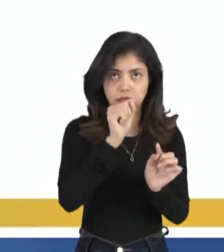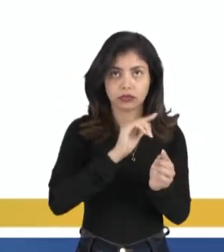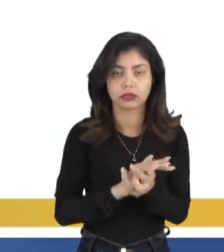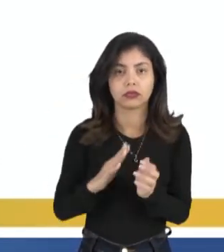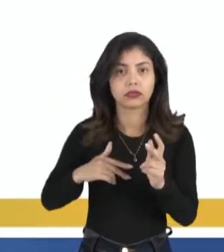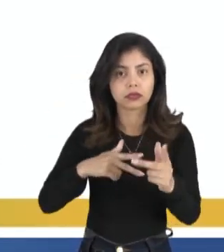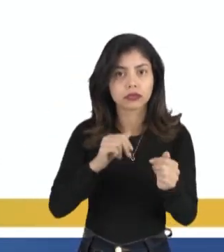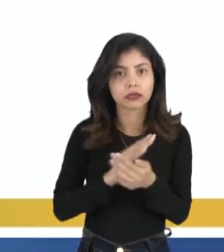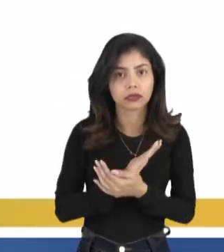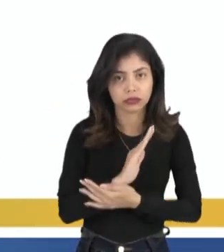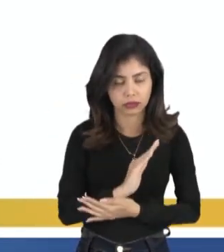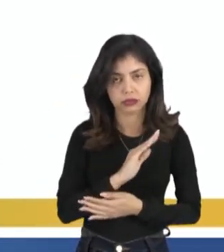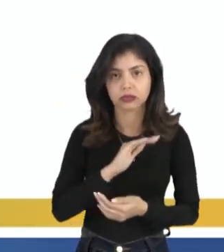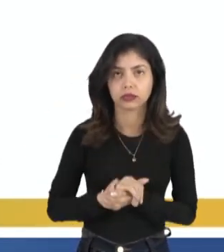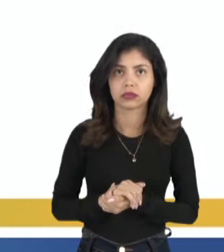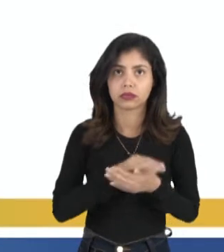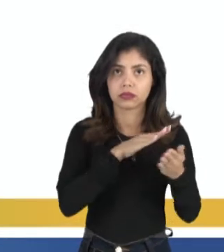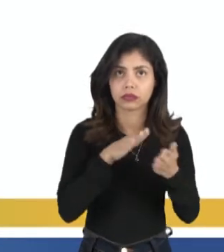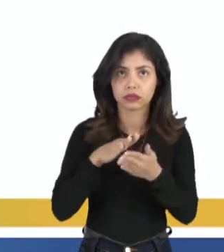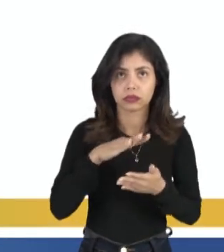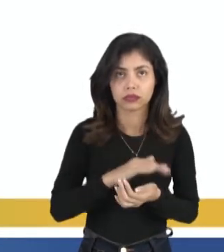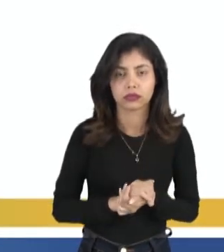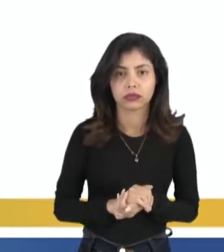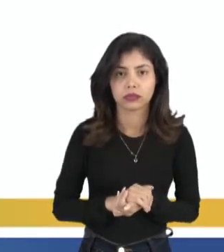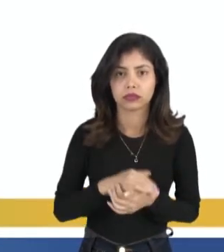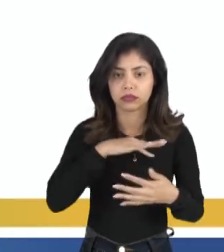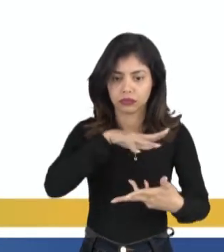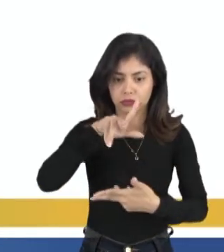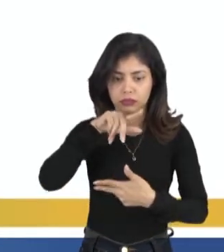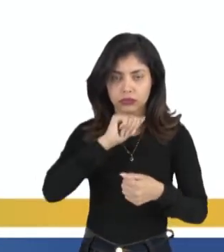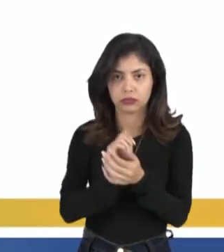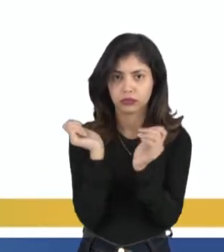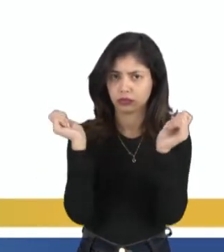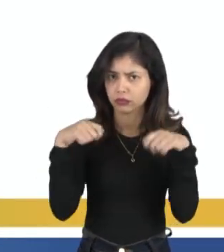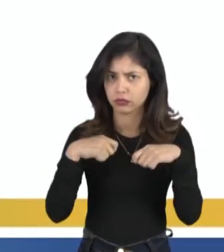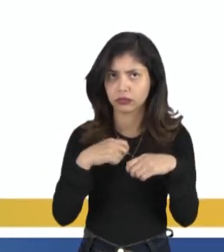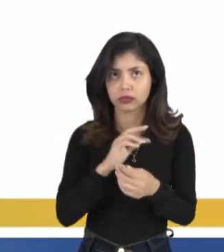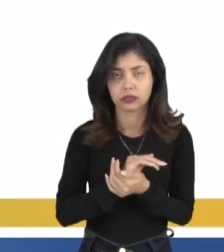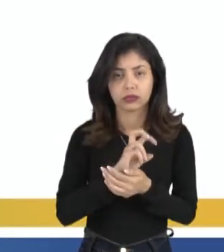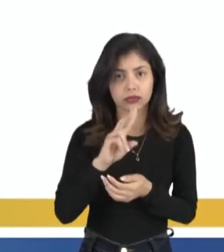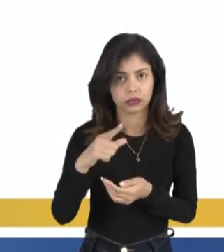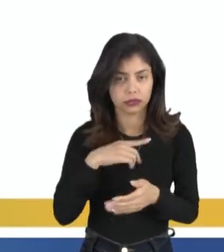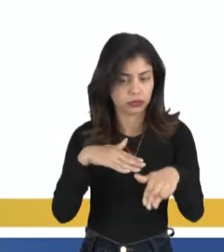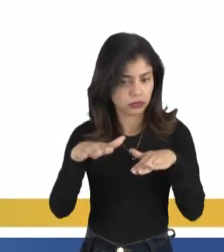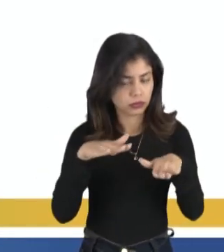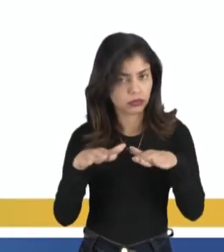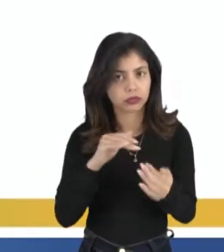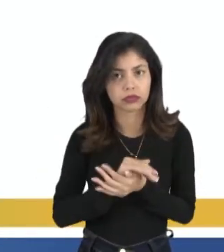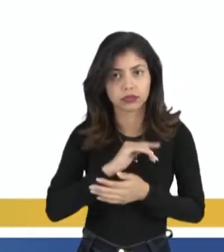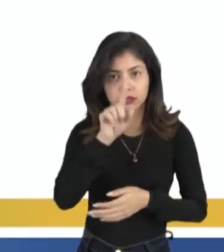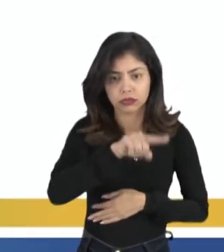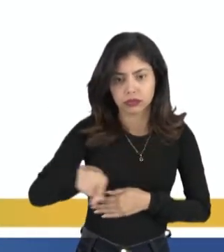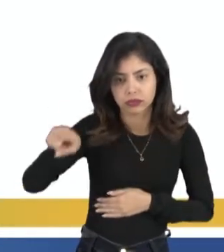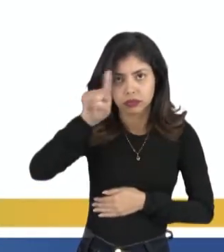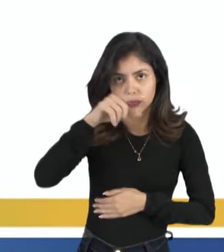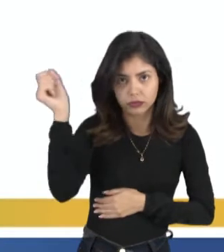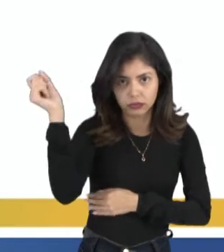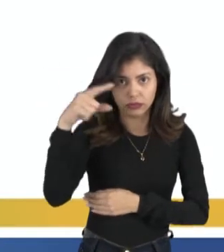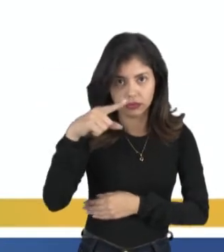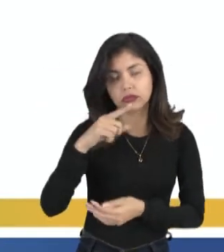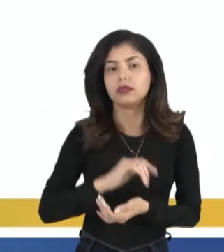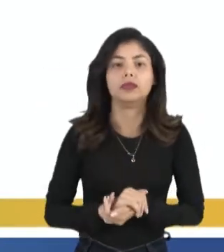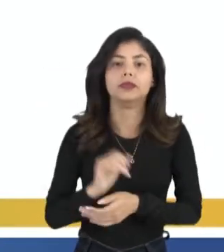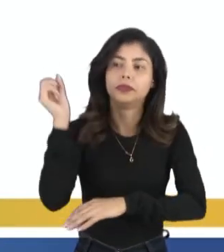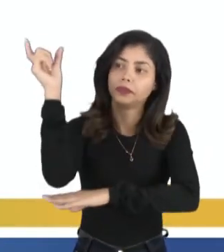em que a Lua passa ao redor da Terra. E a Terra, por sua vez, se movimenta ao redor do Sol. Então,